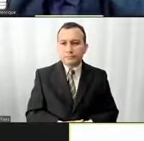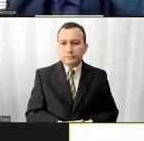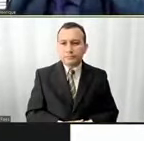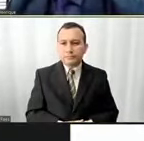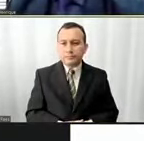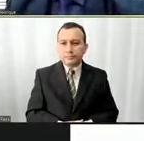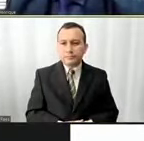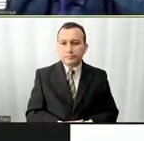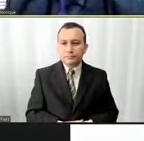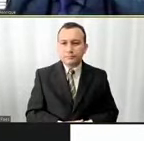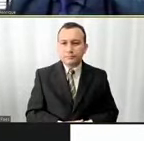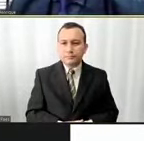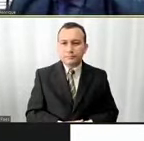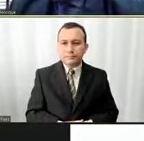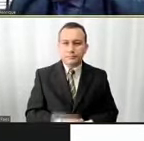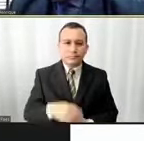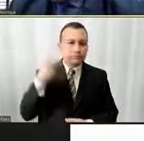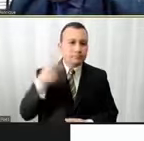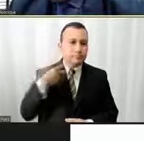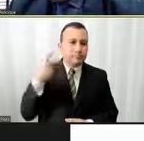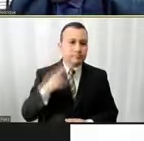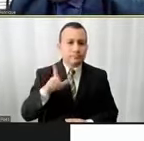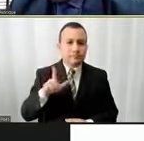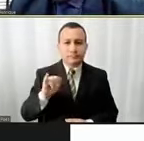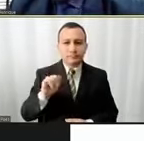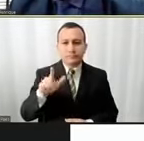Vereador Hipócritas. Lino Pinheiro.